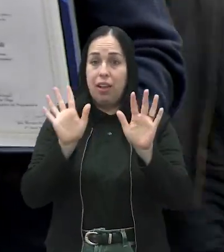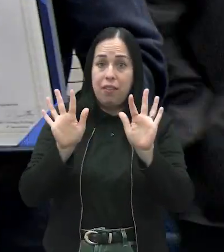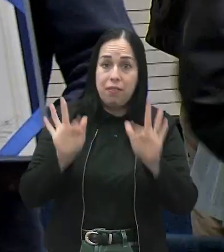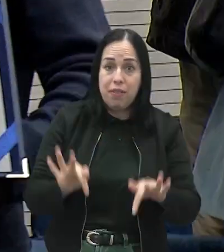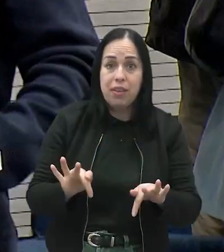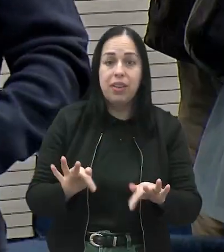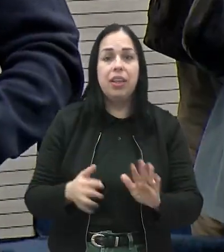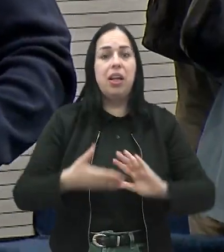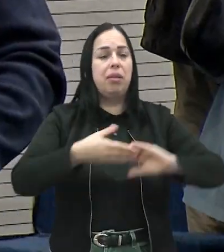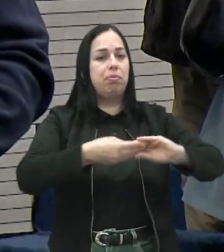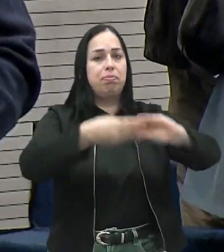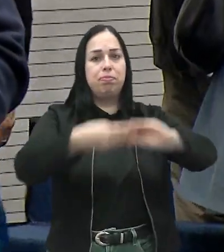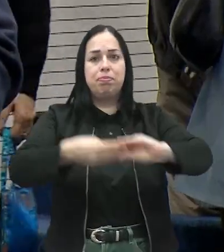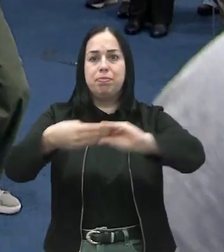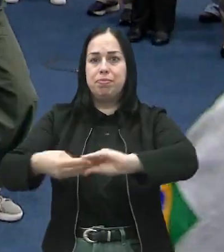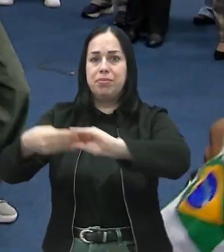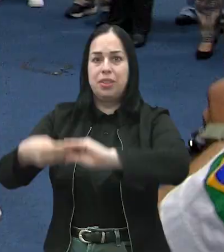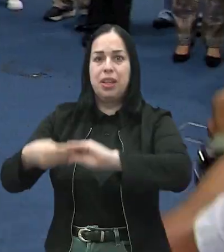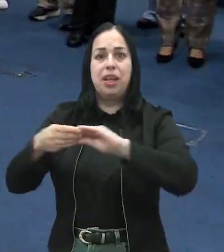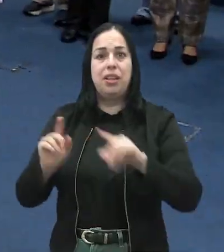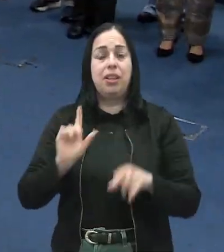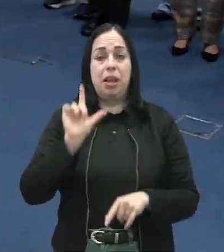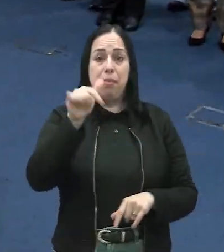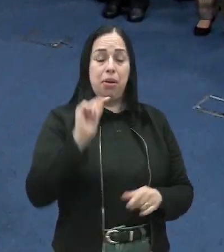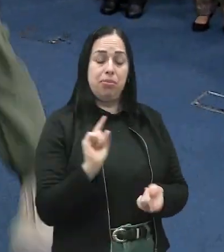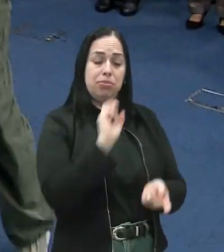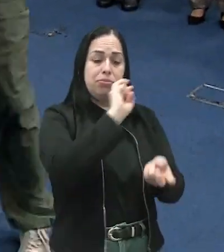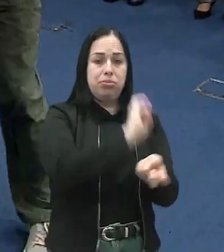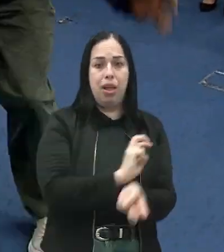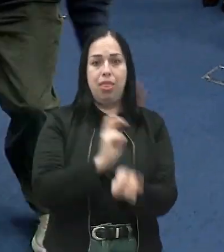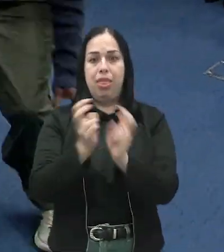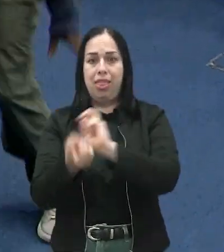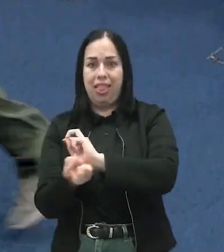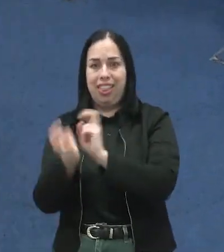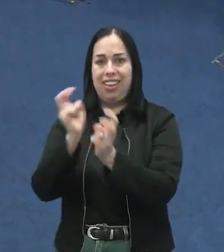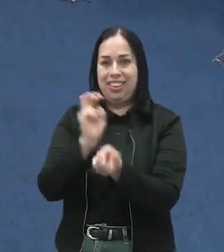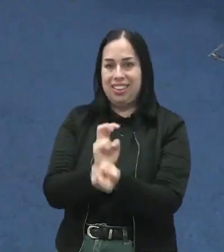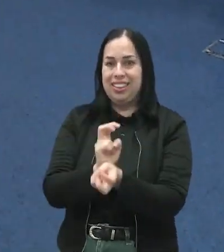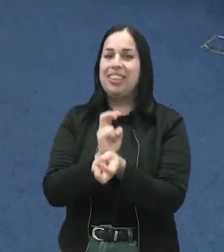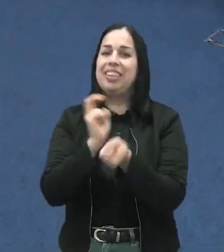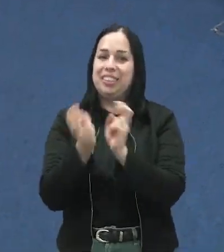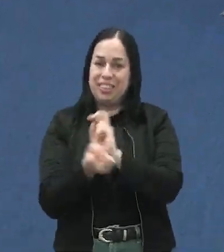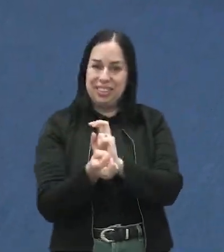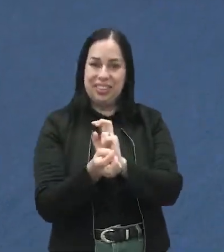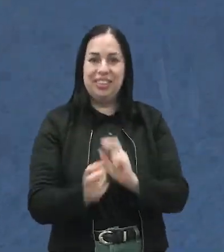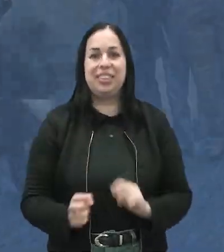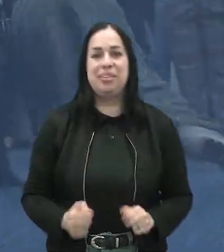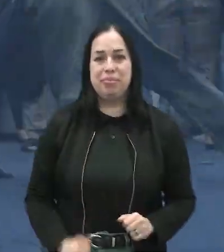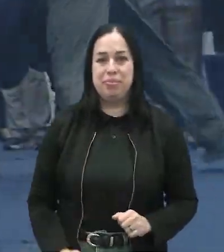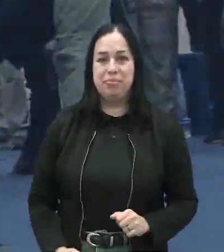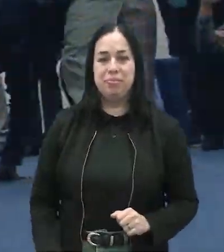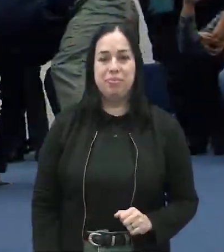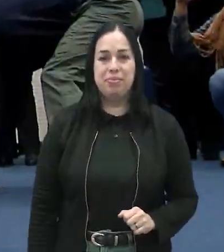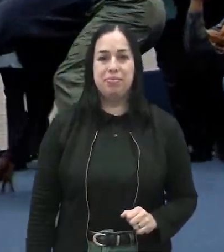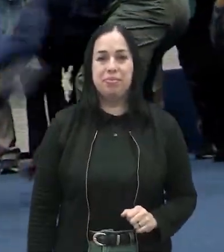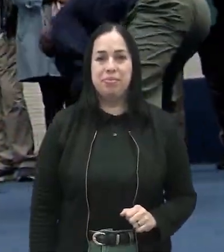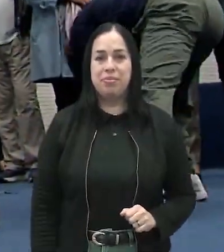Lobão cumprimentou os presentes e encerrou a solenidade da mesma forma que começou sua